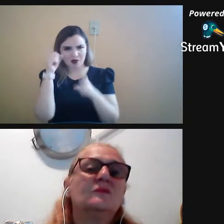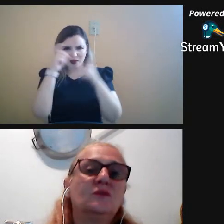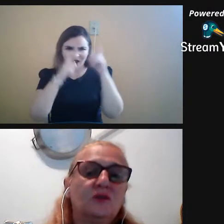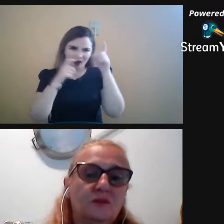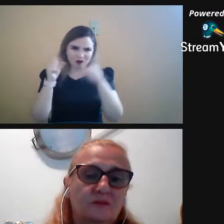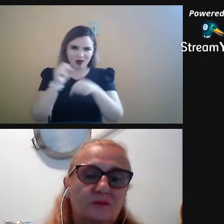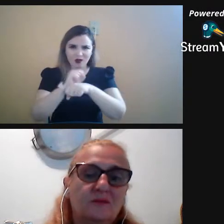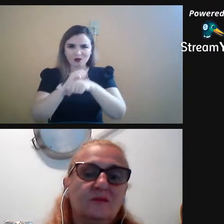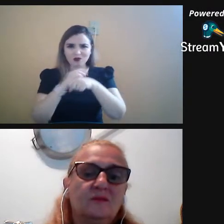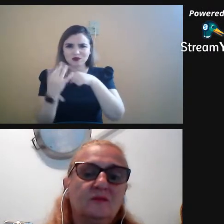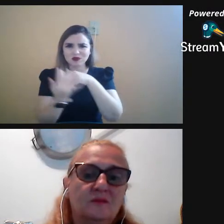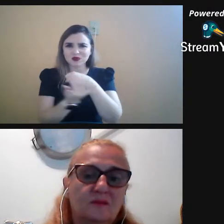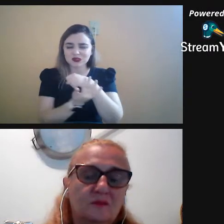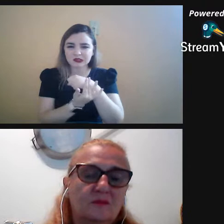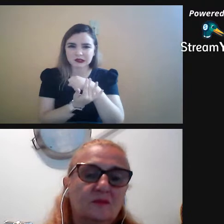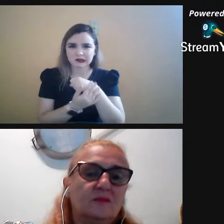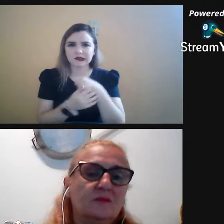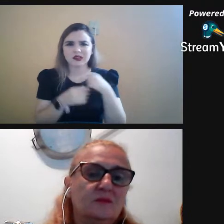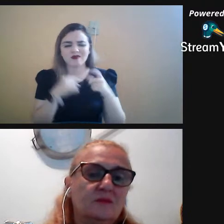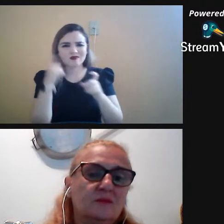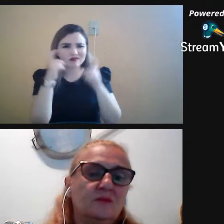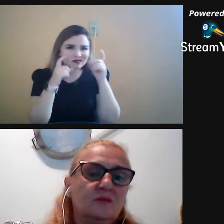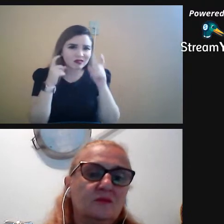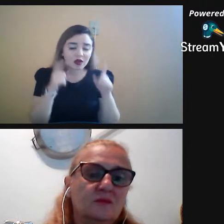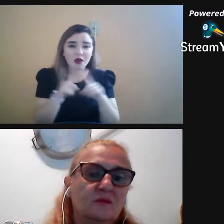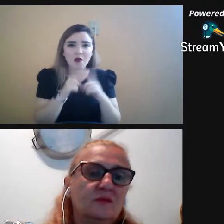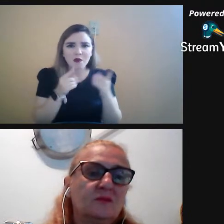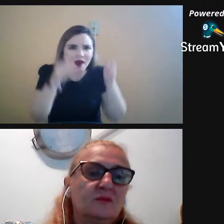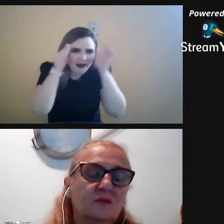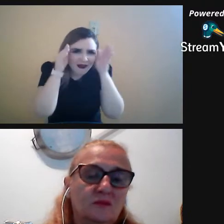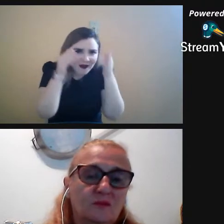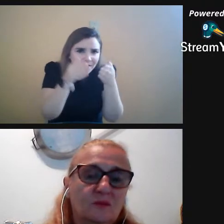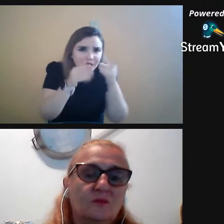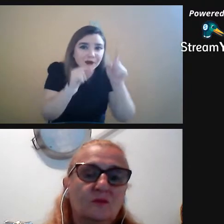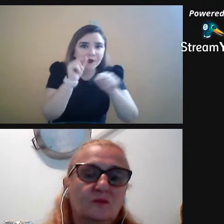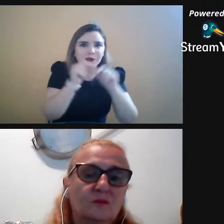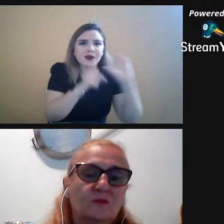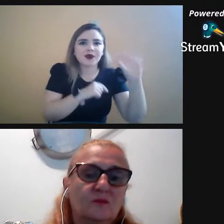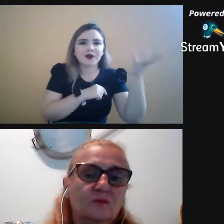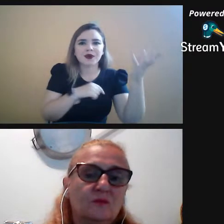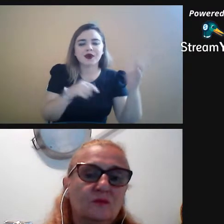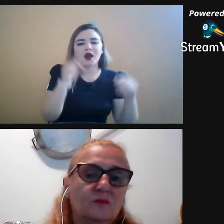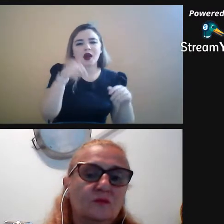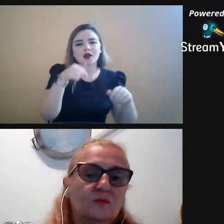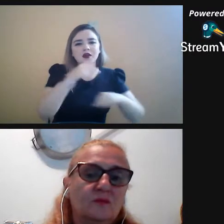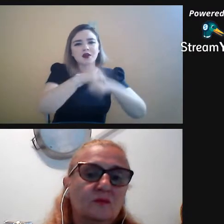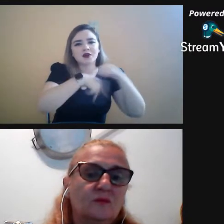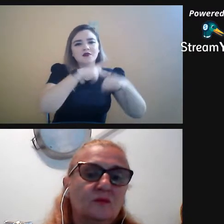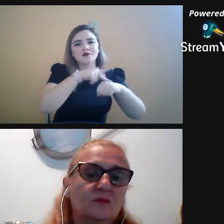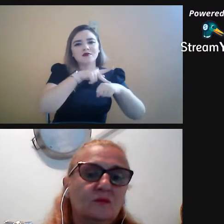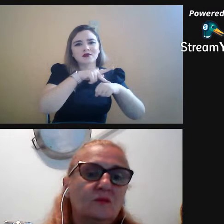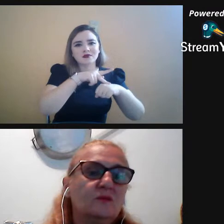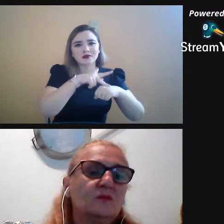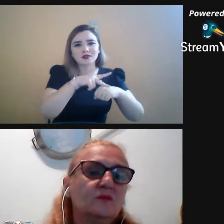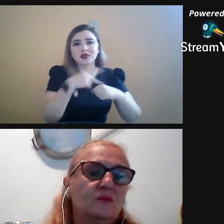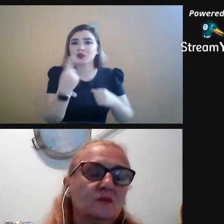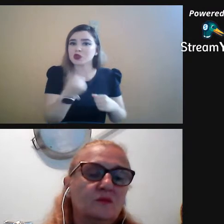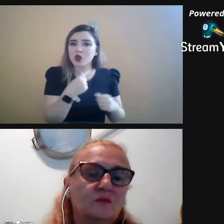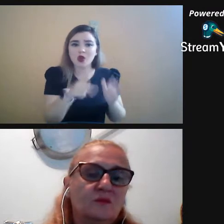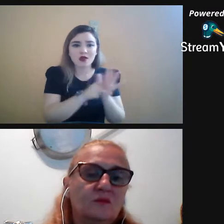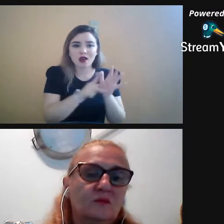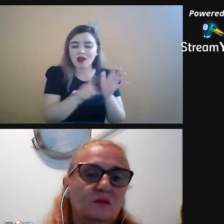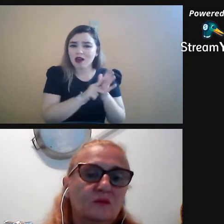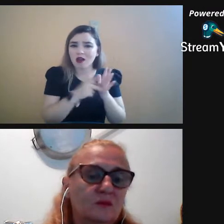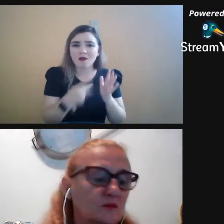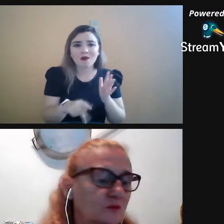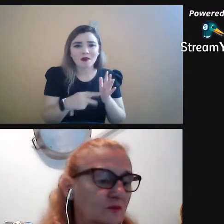que muitas vezes a gente não se dá conta do que está acontecendo dentro do nosso país com o nosso recurso. Porque eu sempre